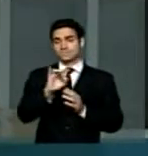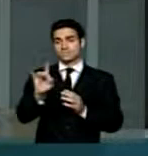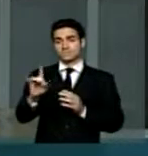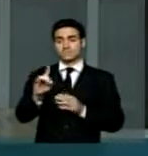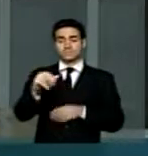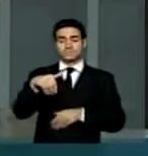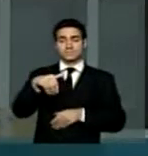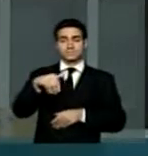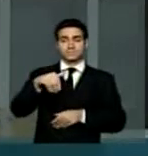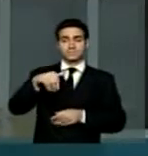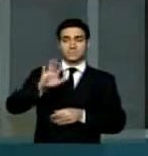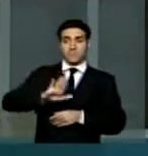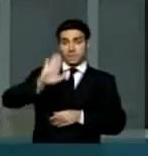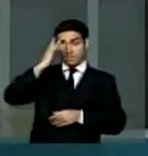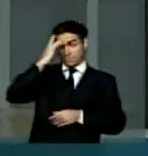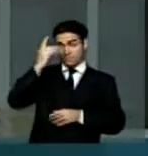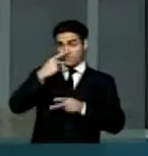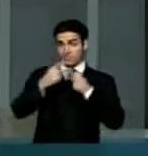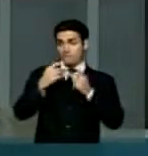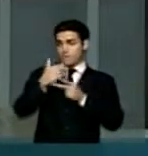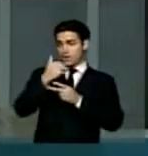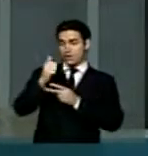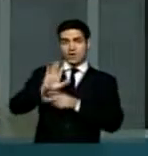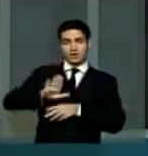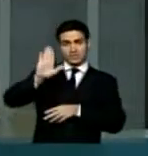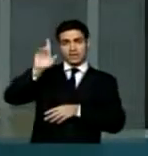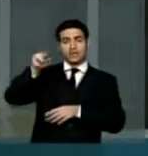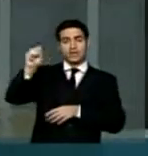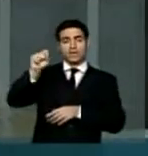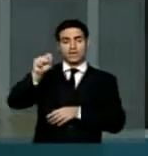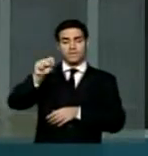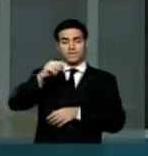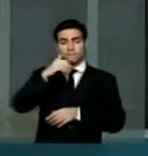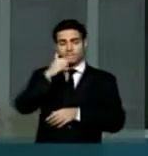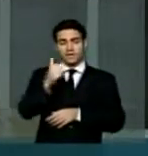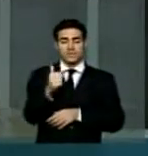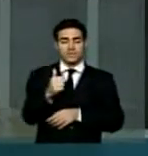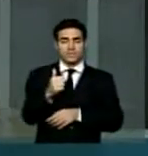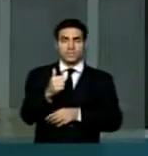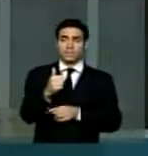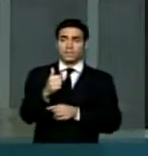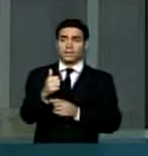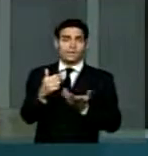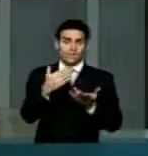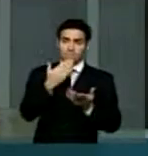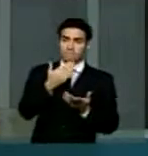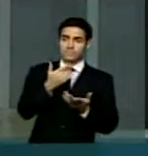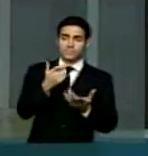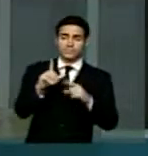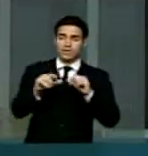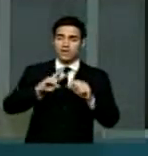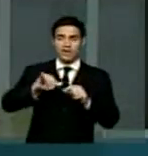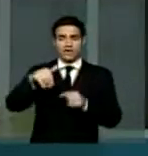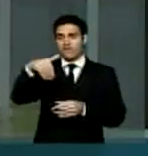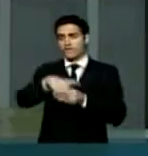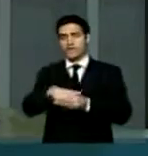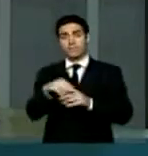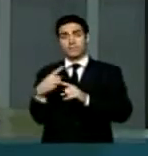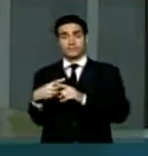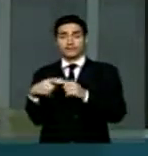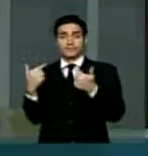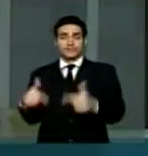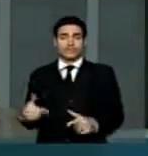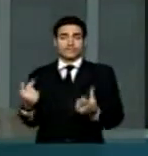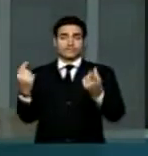candidaturas. As pessoas que dizem o melhor candidato é o melhor candidato ou a melhor candidata não serão eleitos porque não